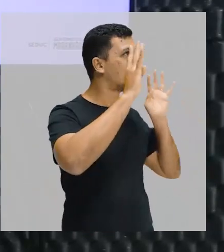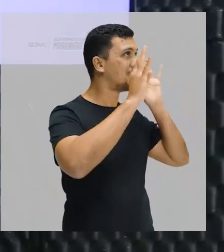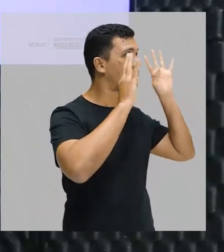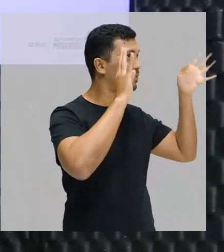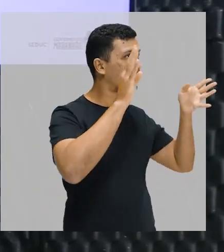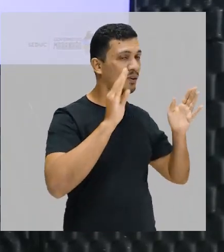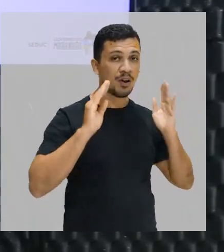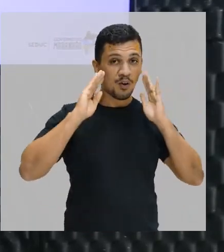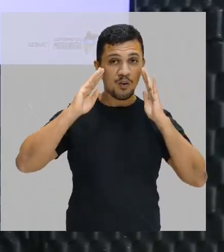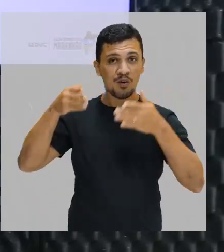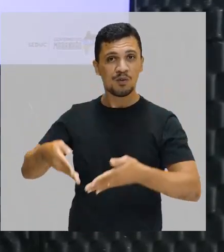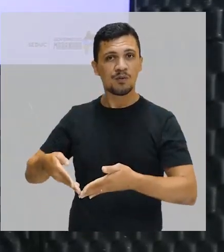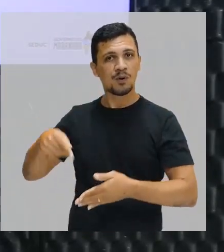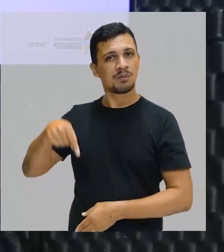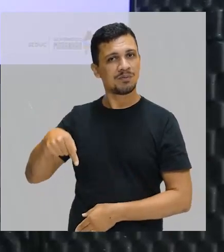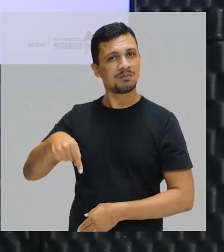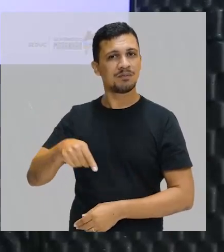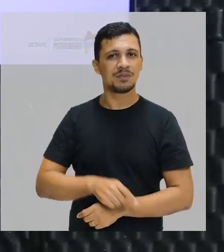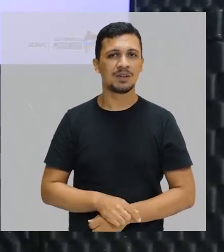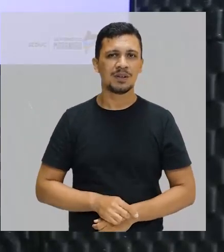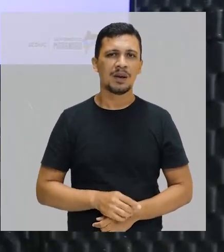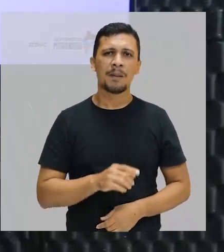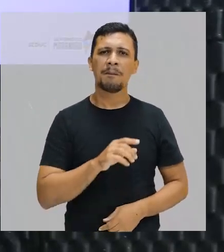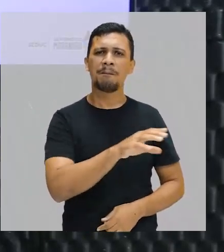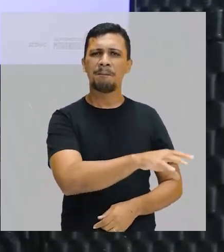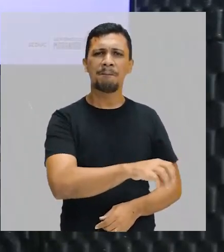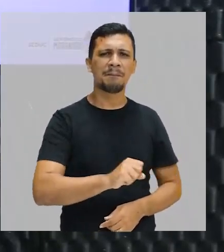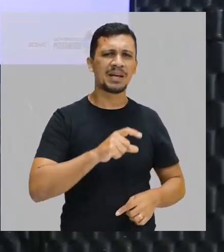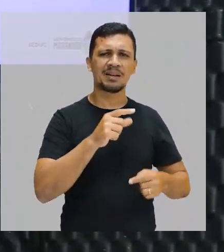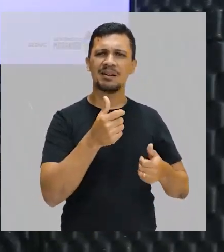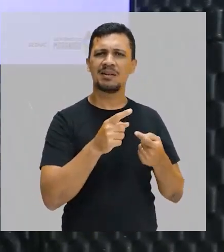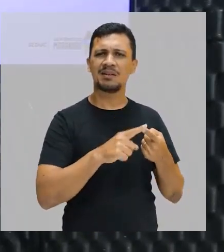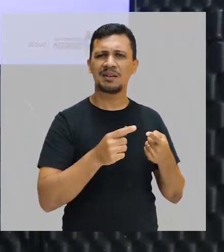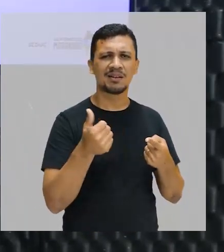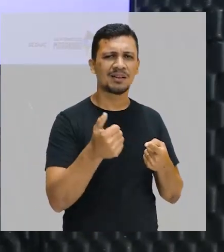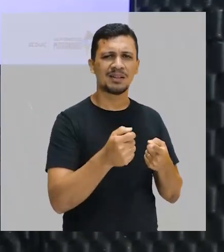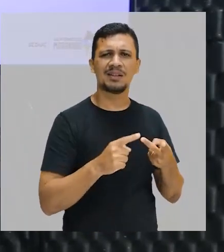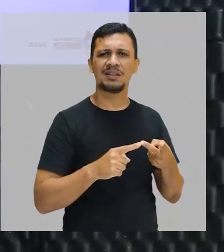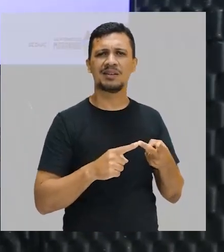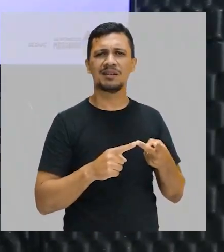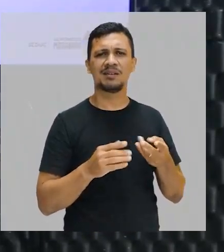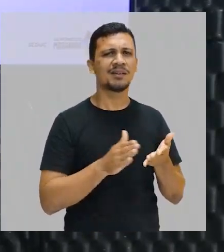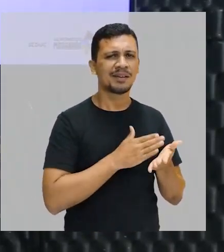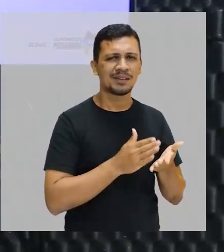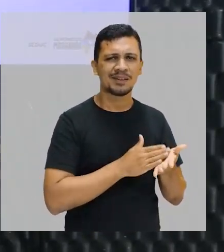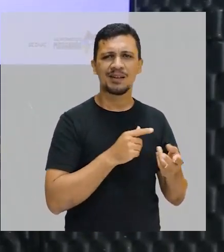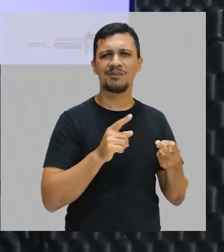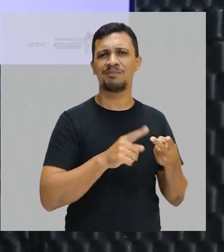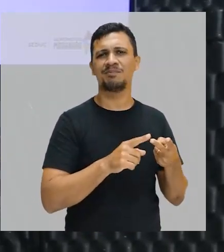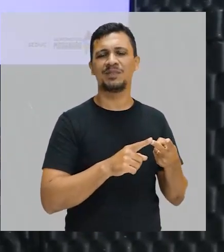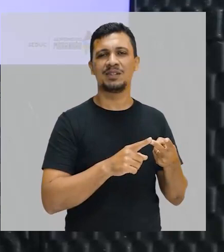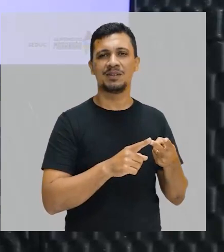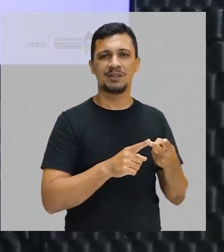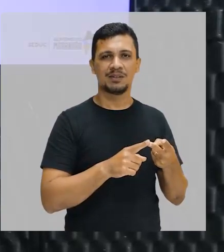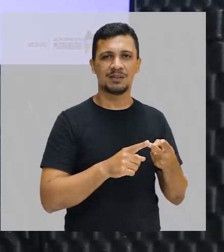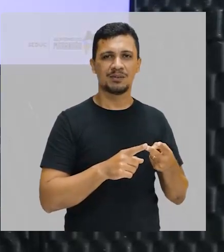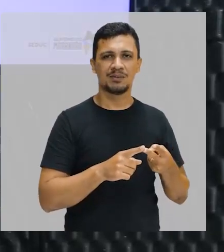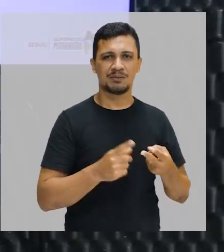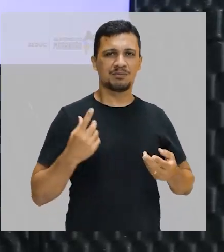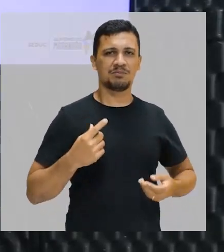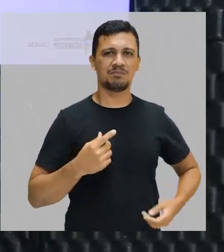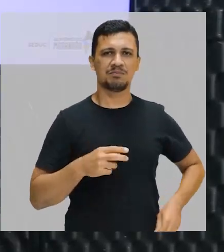foco, correto? Então pega todo o material, pega a caneta, pega o caderno, olha, alinha a coluna aí na